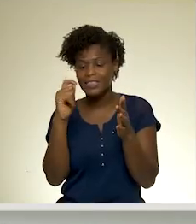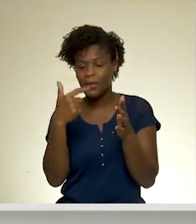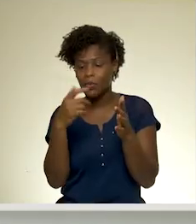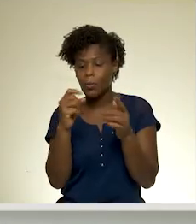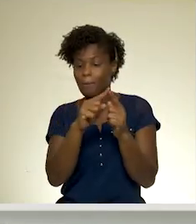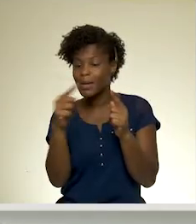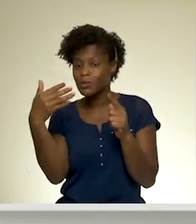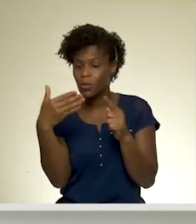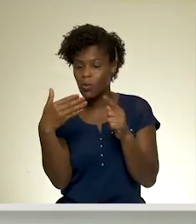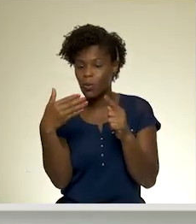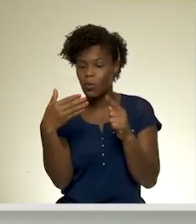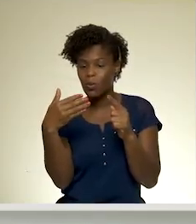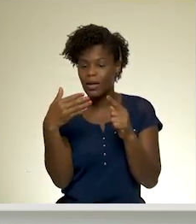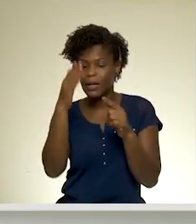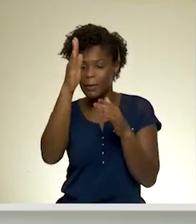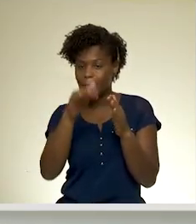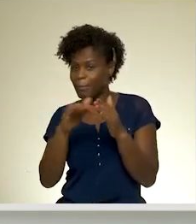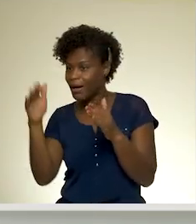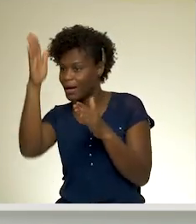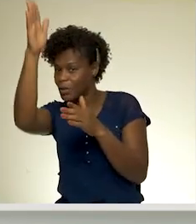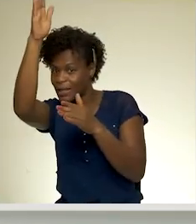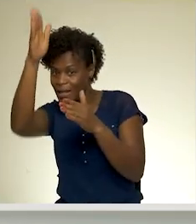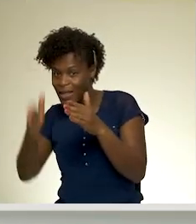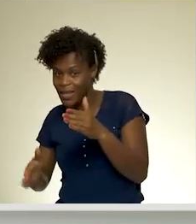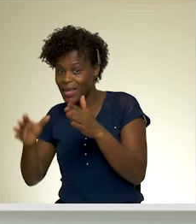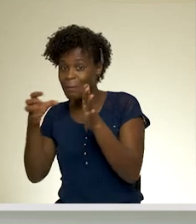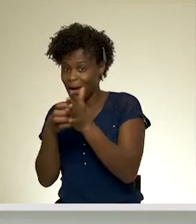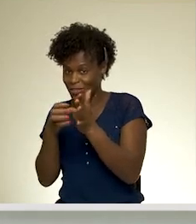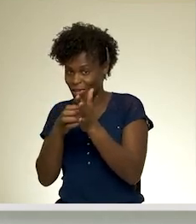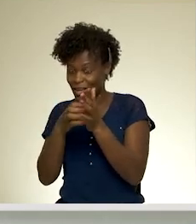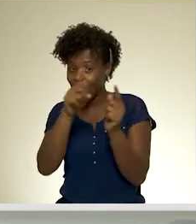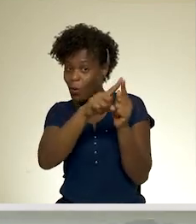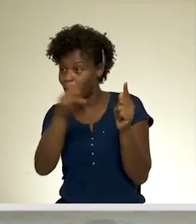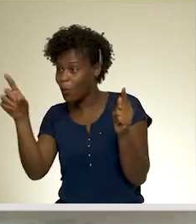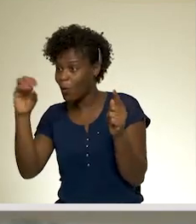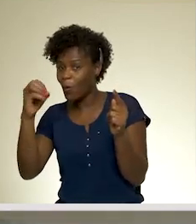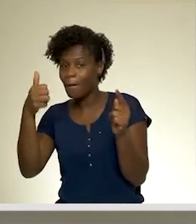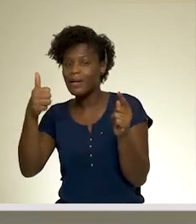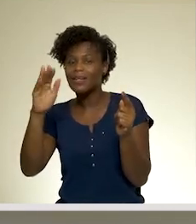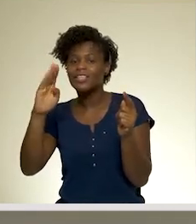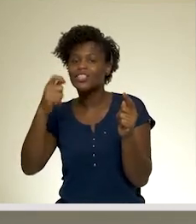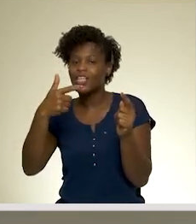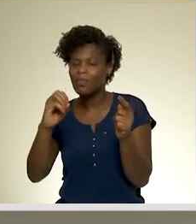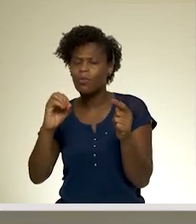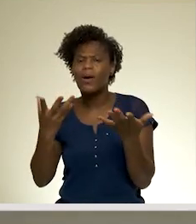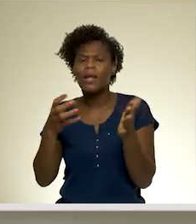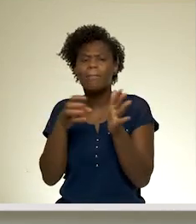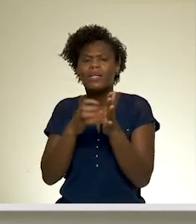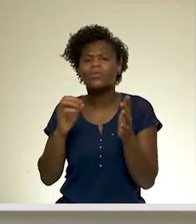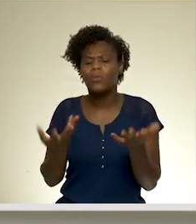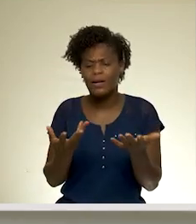Objeto menos 1, qual é a imagem? A imagem é menos 2. Então, qual é a imagem?